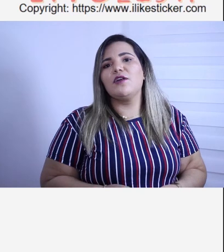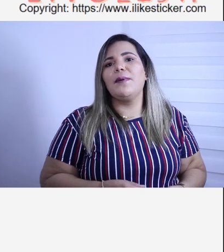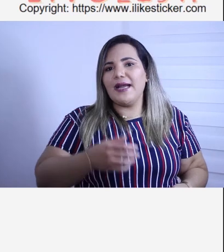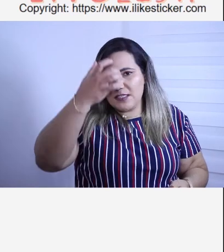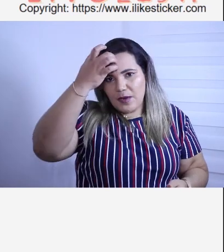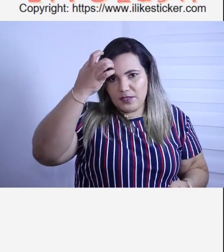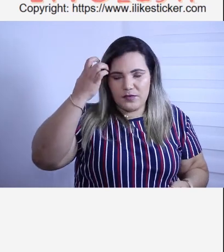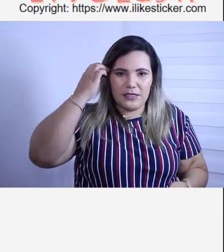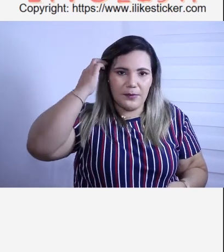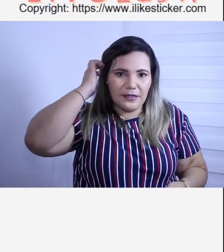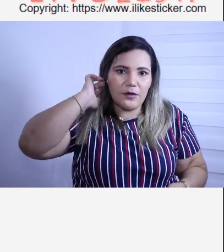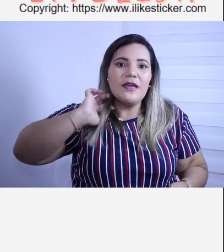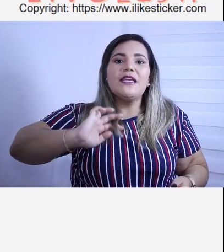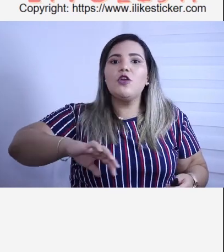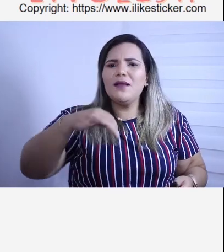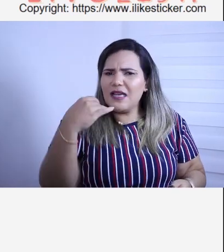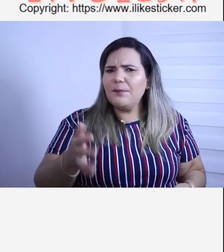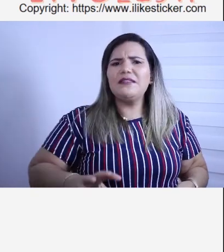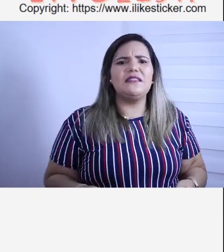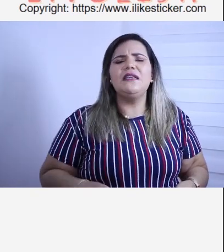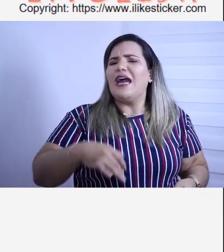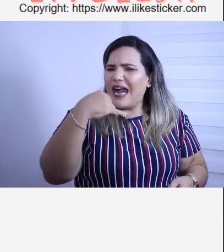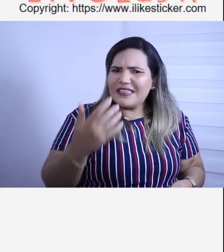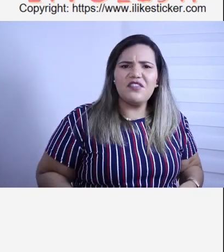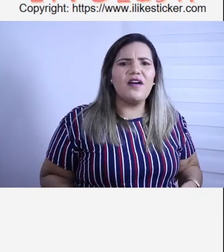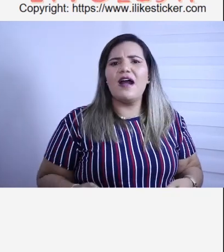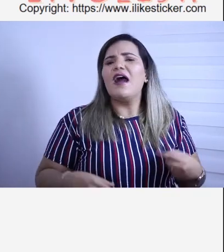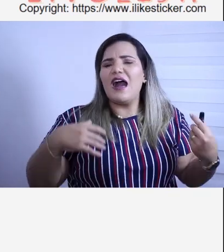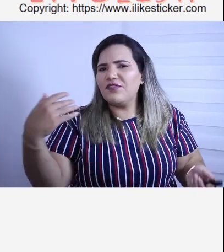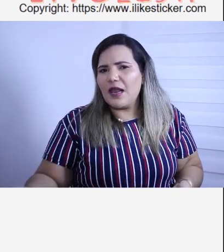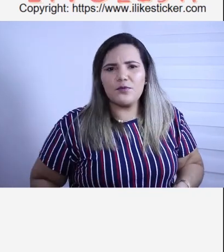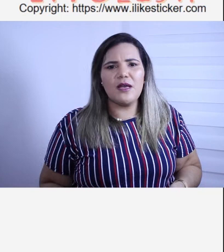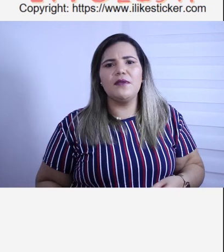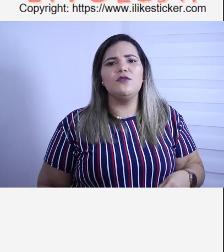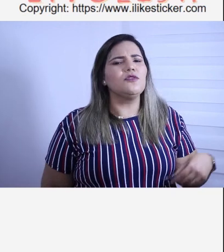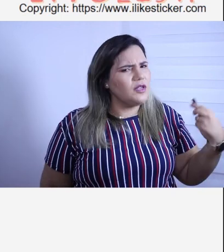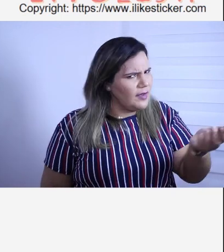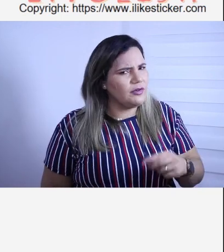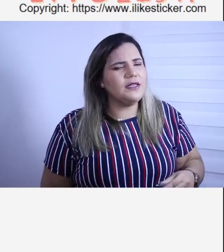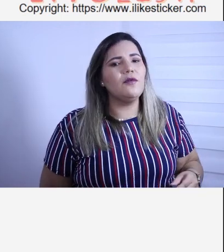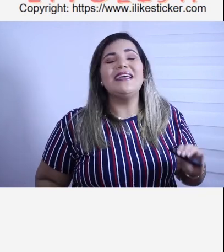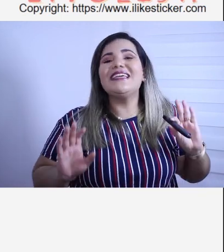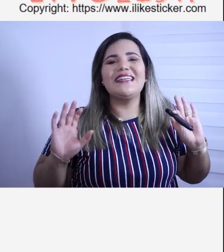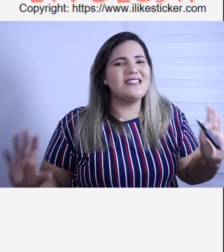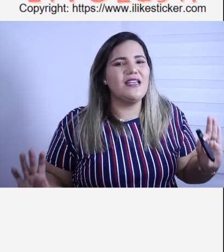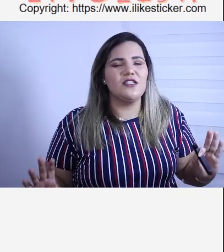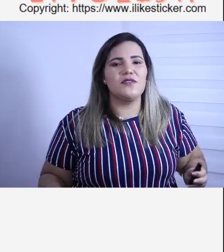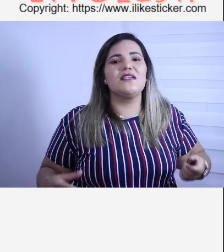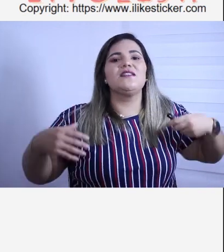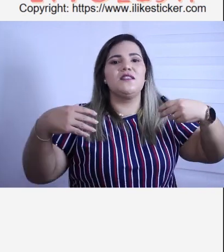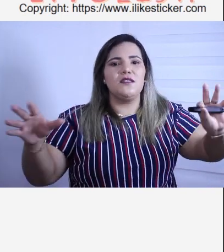e você agora pegar essas palavras que vocês aprenderam e começa a repetir a gravar a falar para os amigos não tem vergonha não